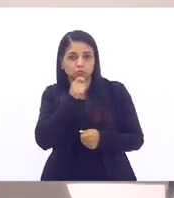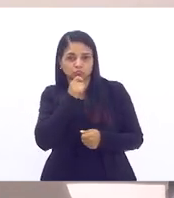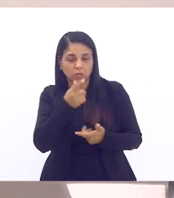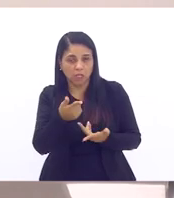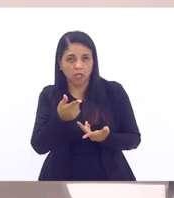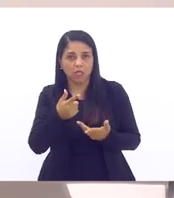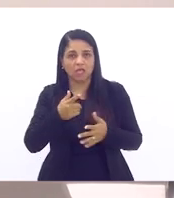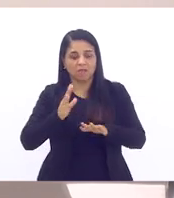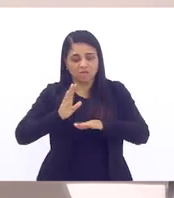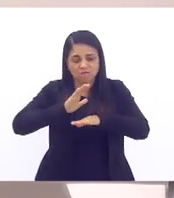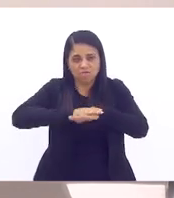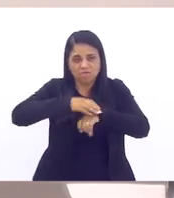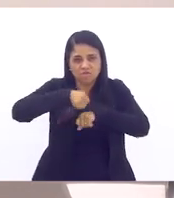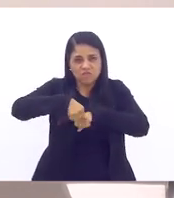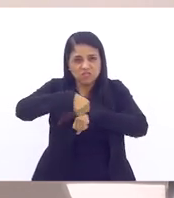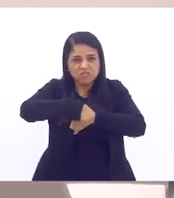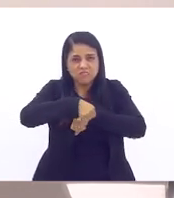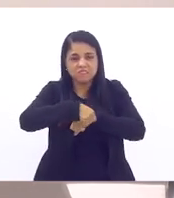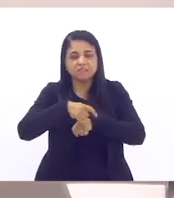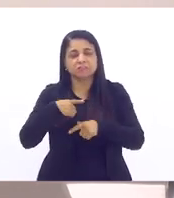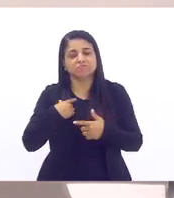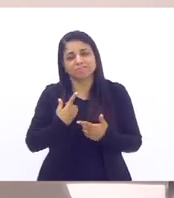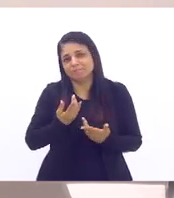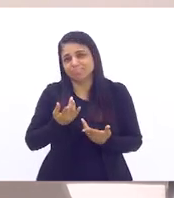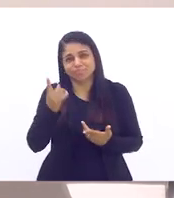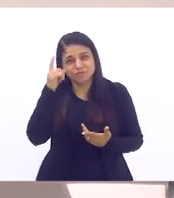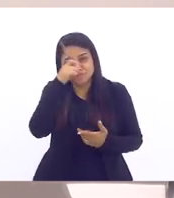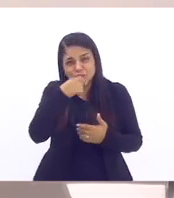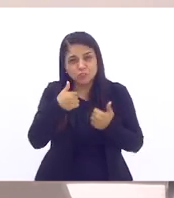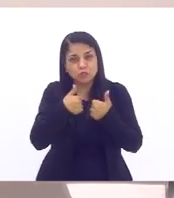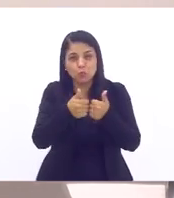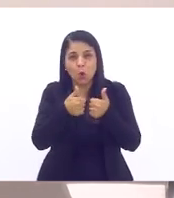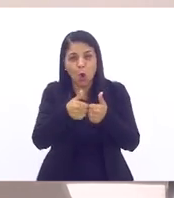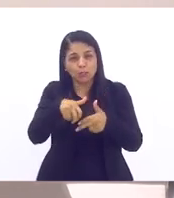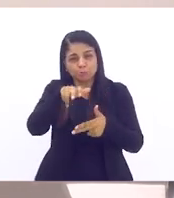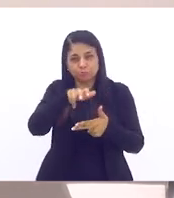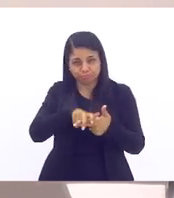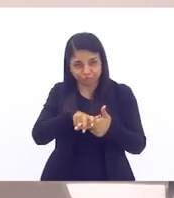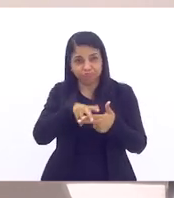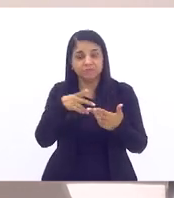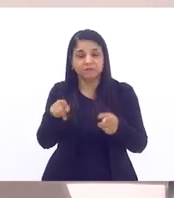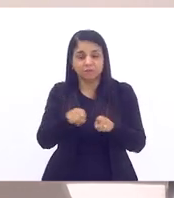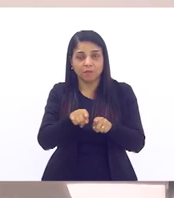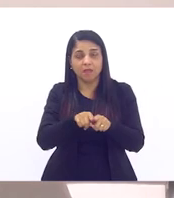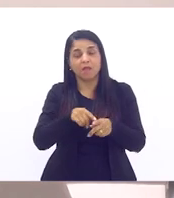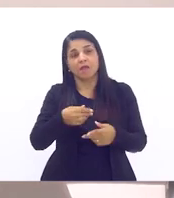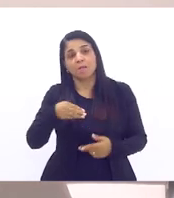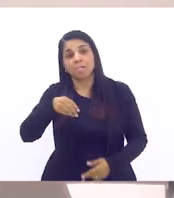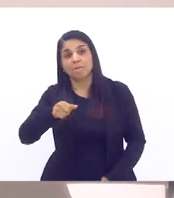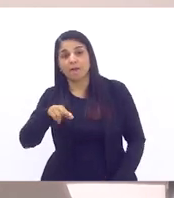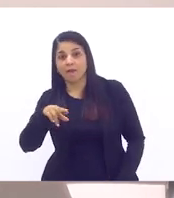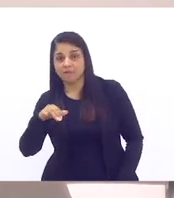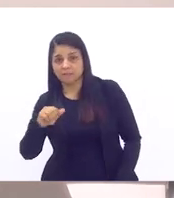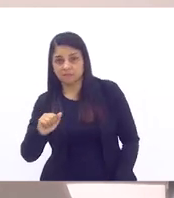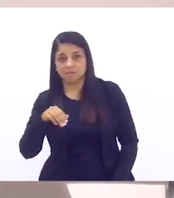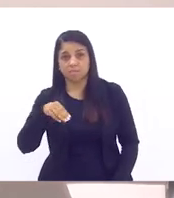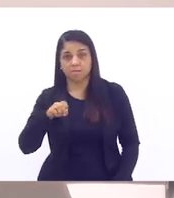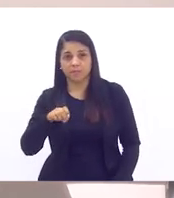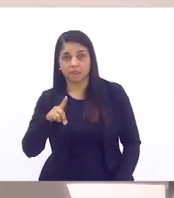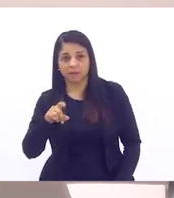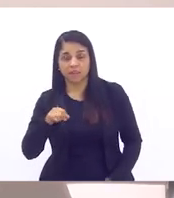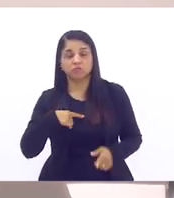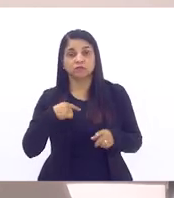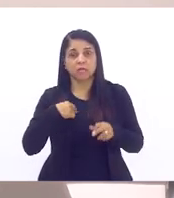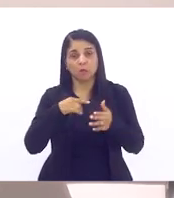dificultam o uso de Transportes Públicos coletivos então é fundamental uma rubricando esse programa e outra Márcia Medeiros ter um protocolo no